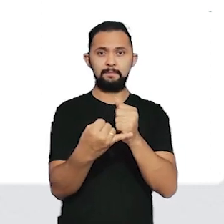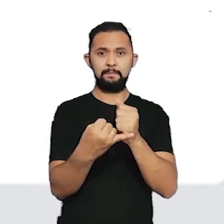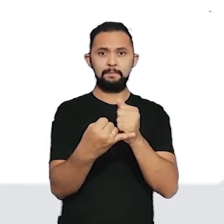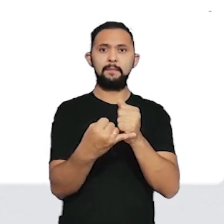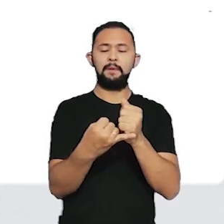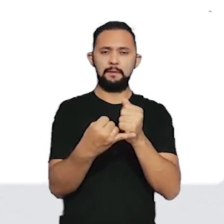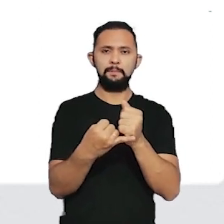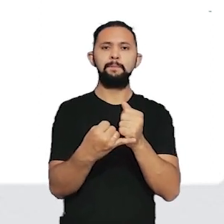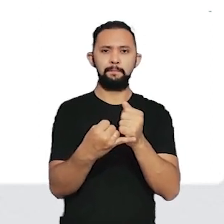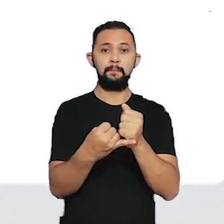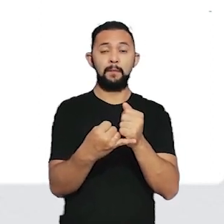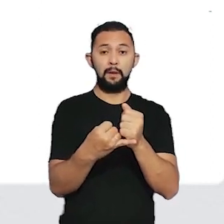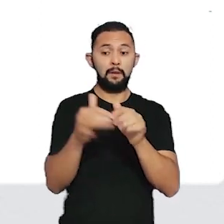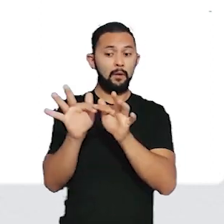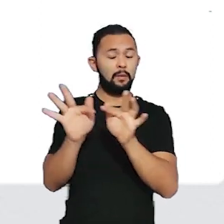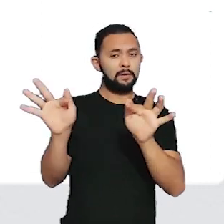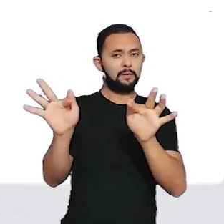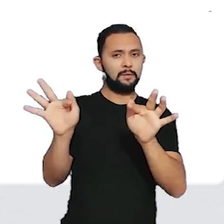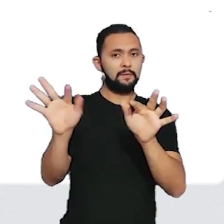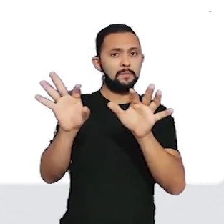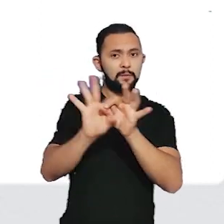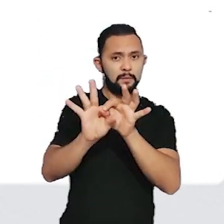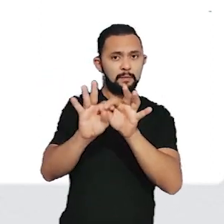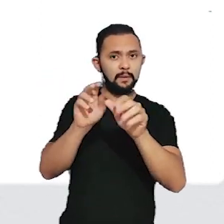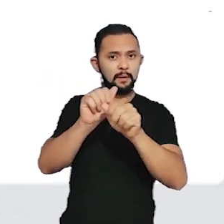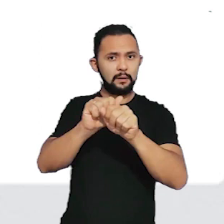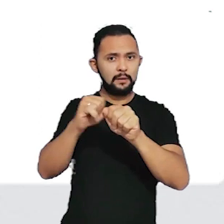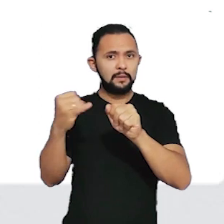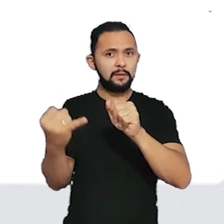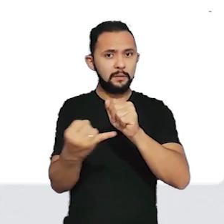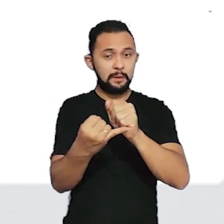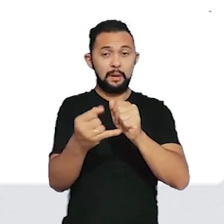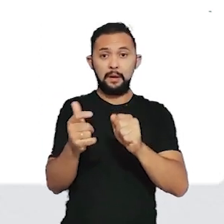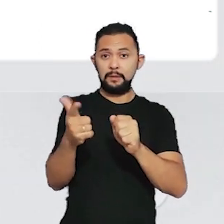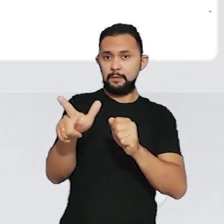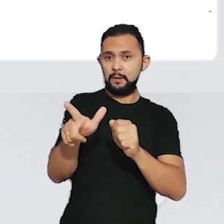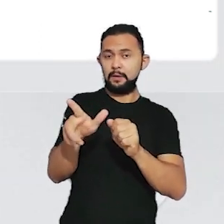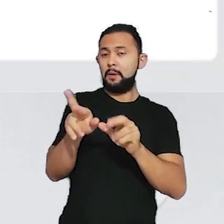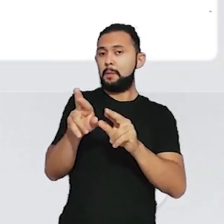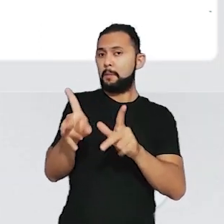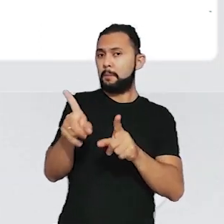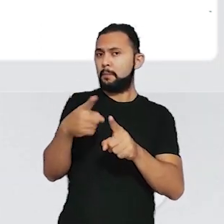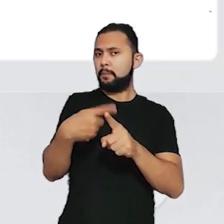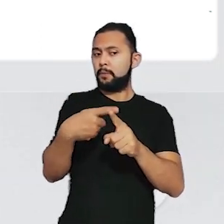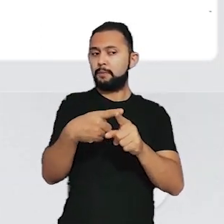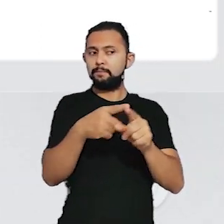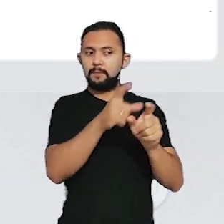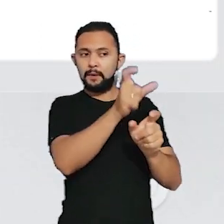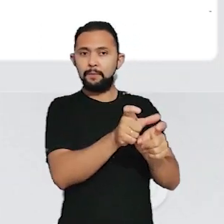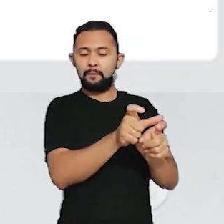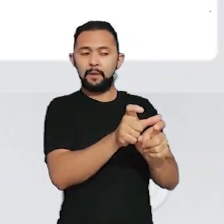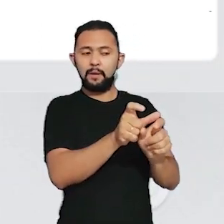orações adjetivas. As orações adjetivas, diferentemente das orações substantivas, não